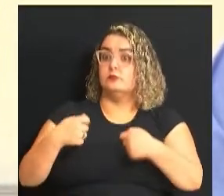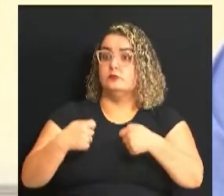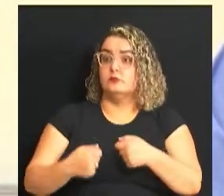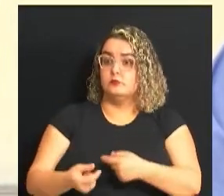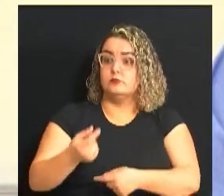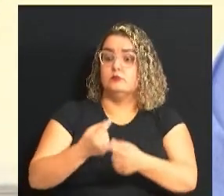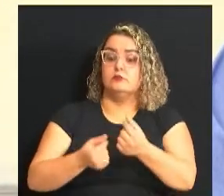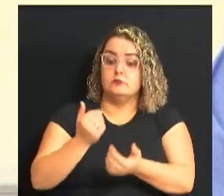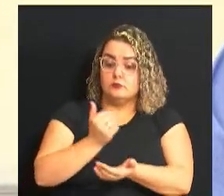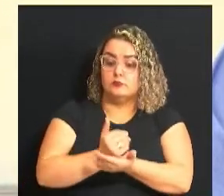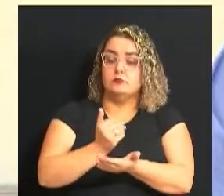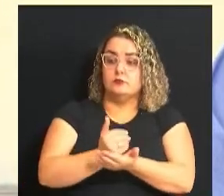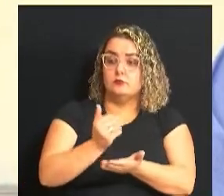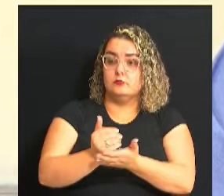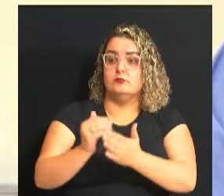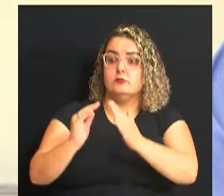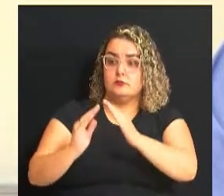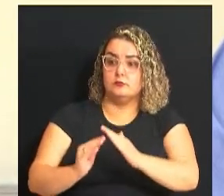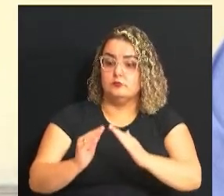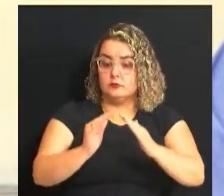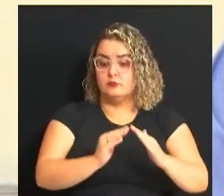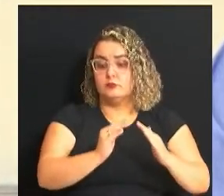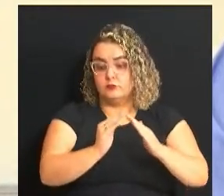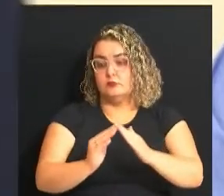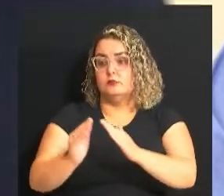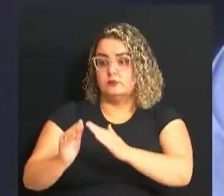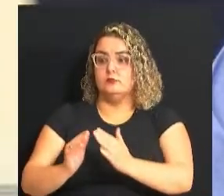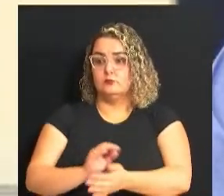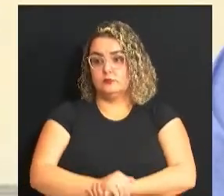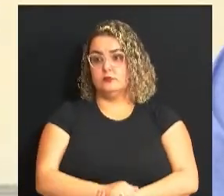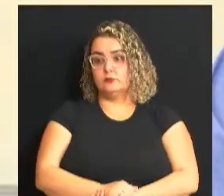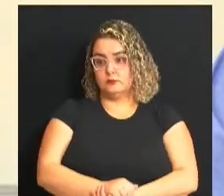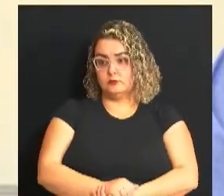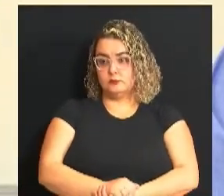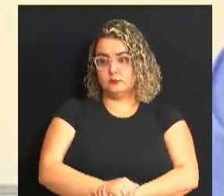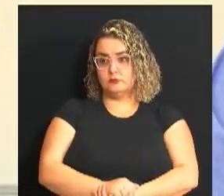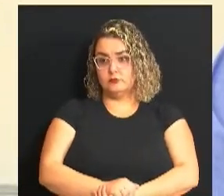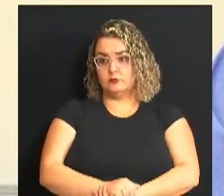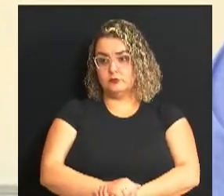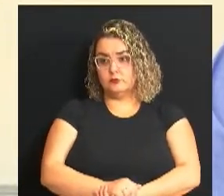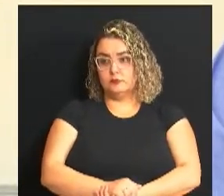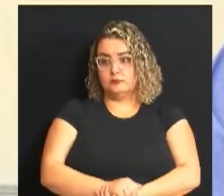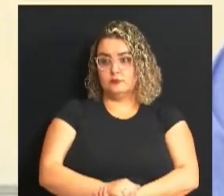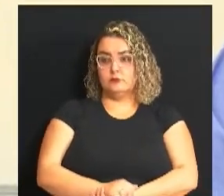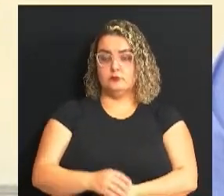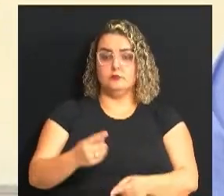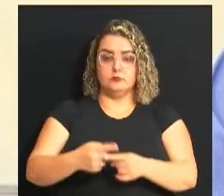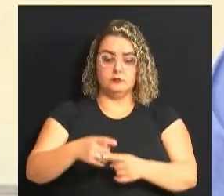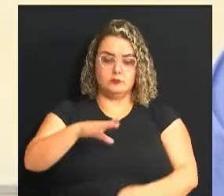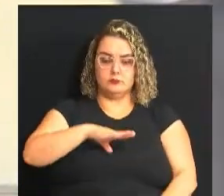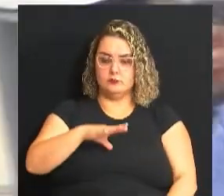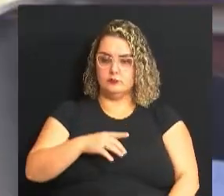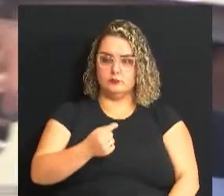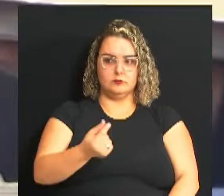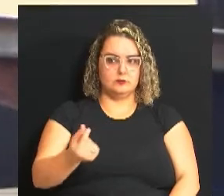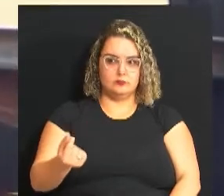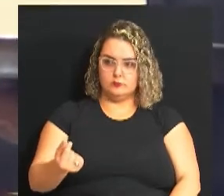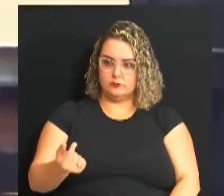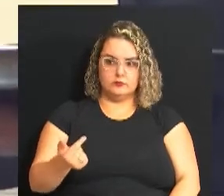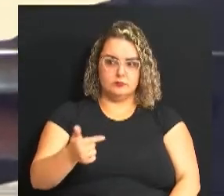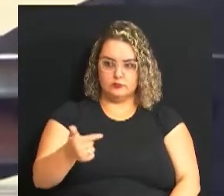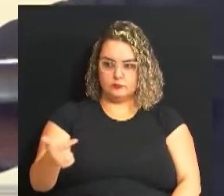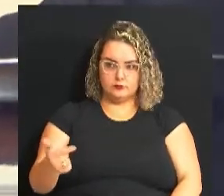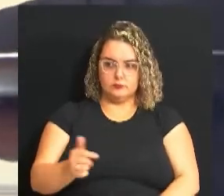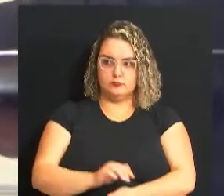financiar habitações populares, tá? Porque o município não dispõe de recursos, tá? Então, hoje,